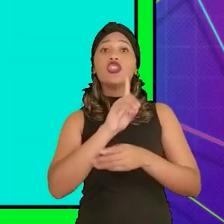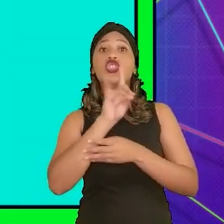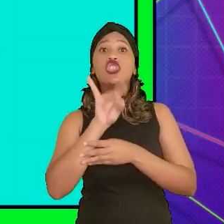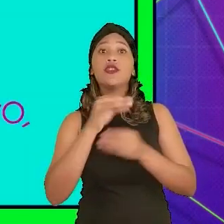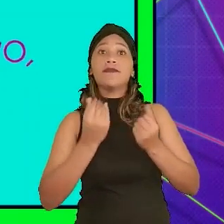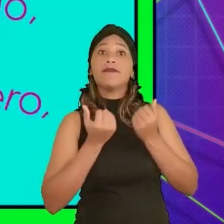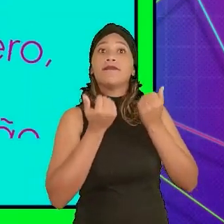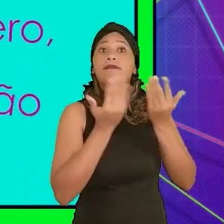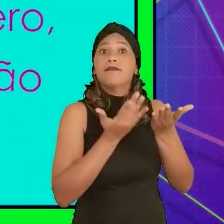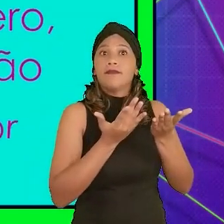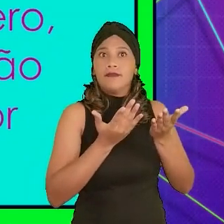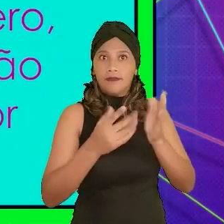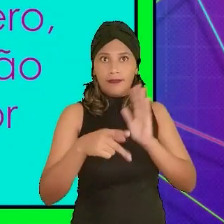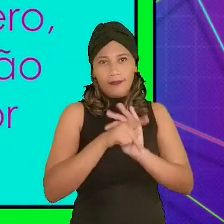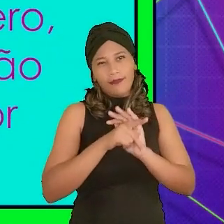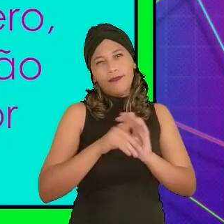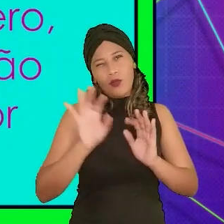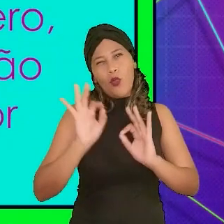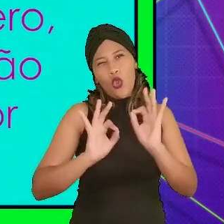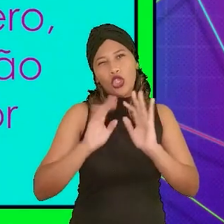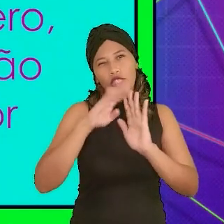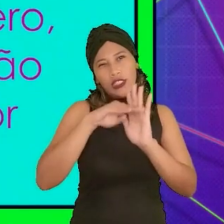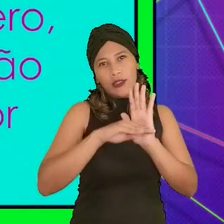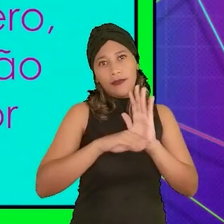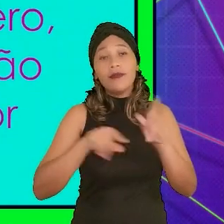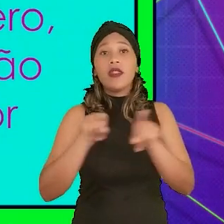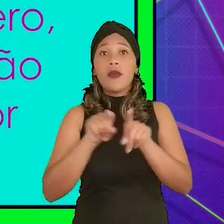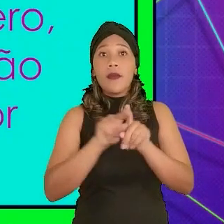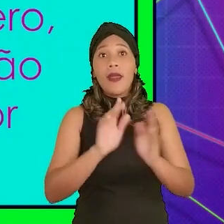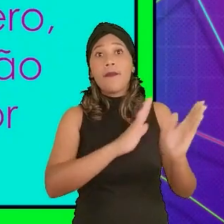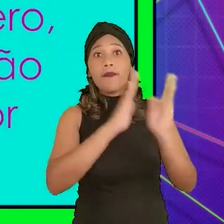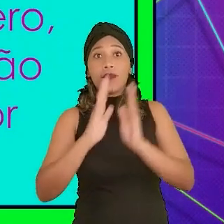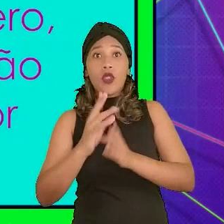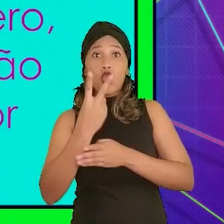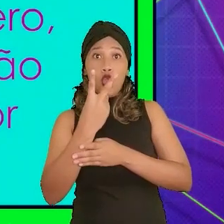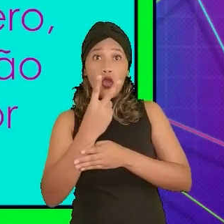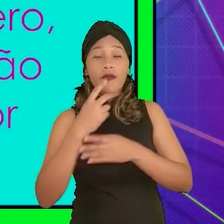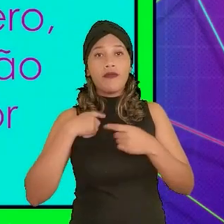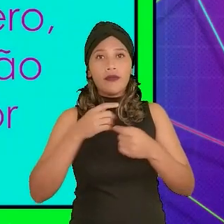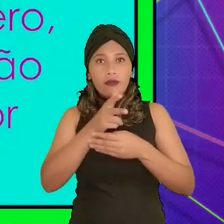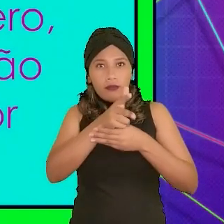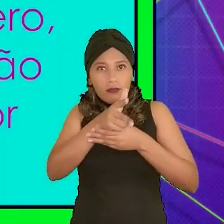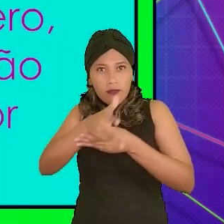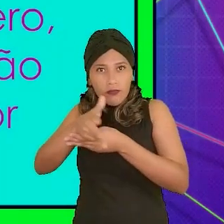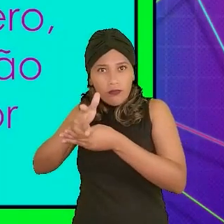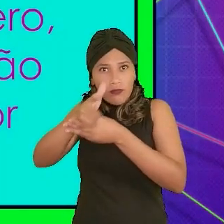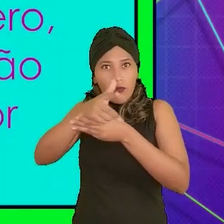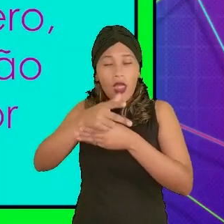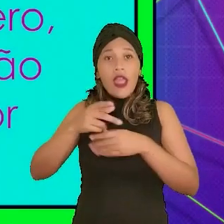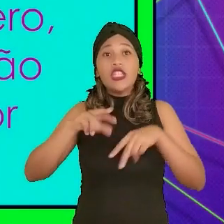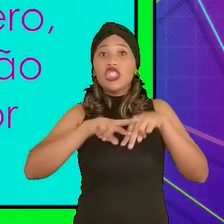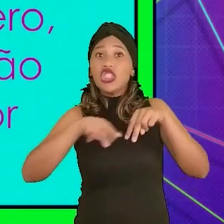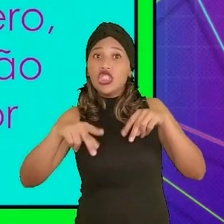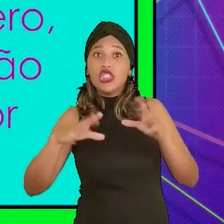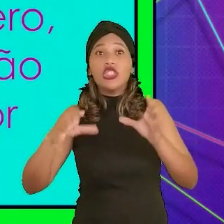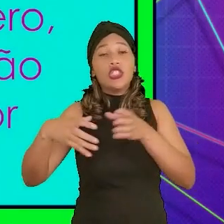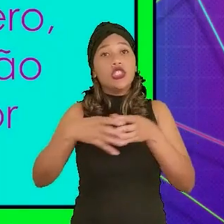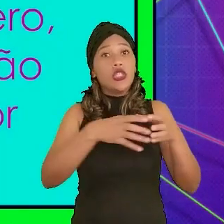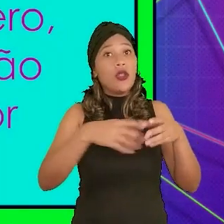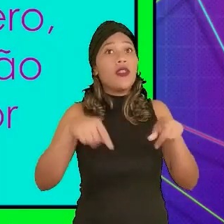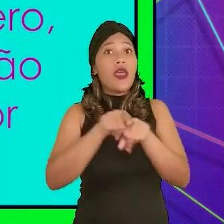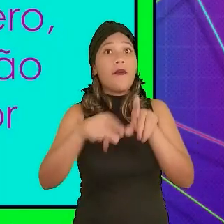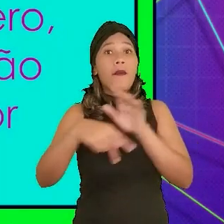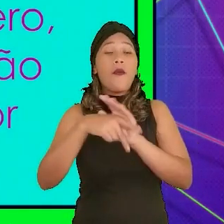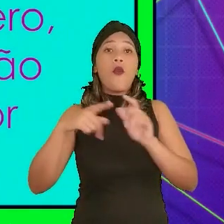página 2 deve ter um resumo da história e o fluxo de jogos, o ângulo da câmera, gênero, uma ideia de